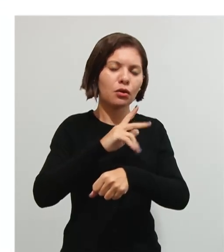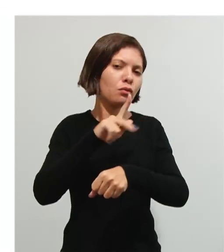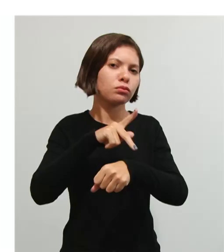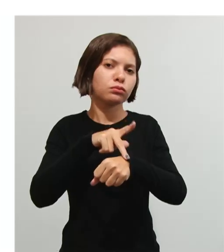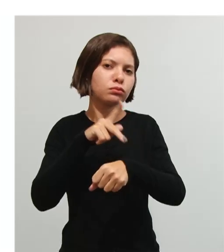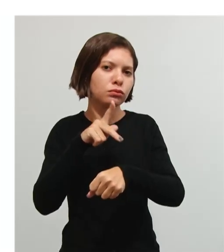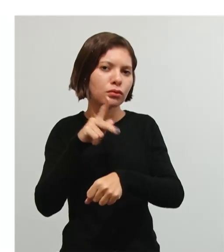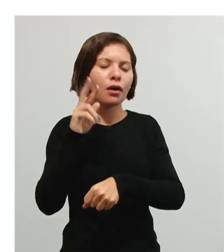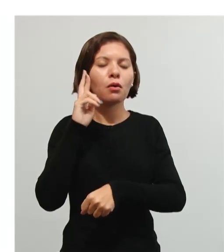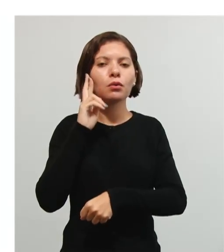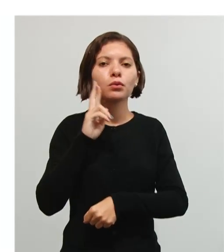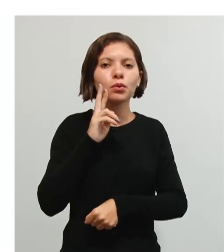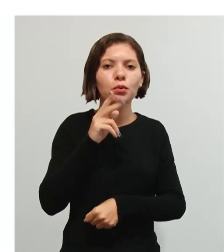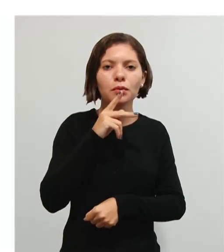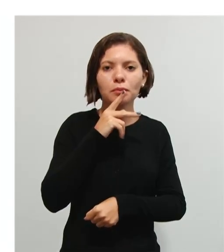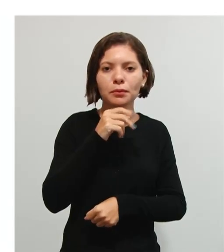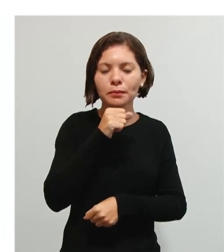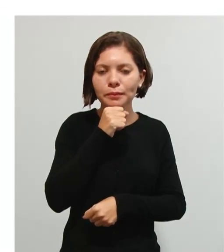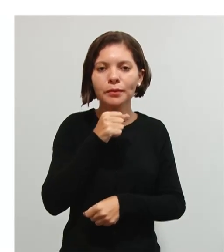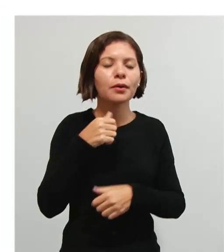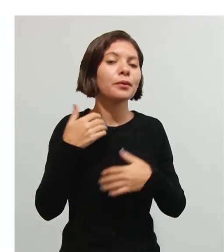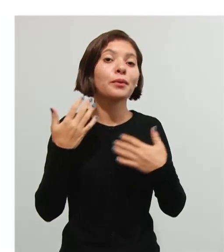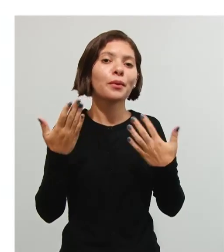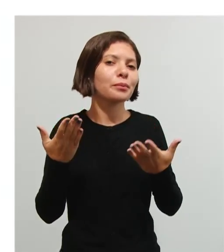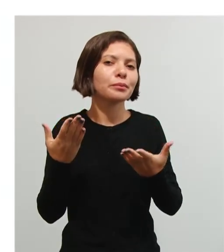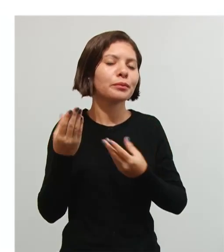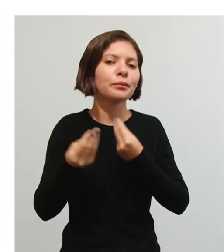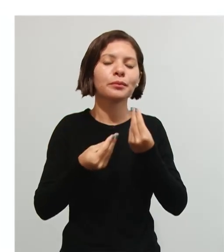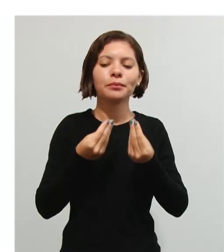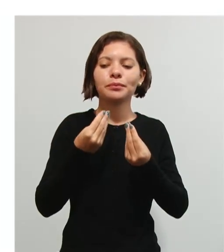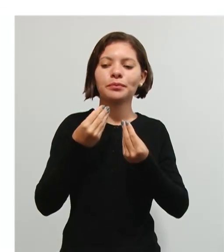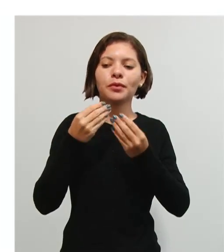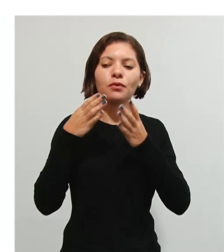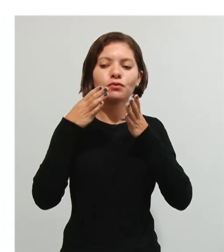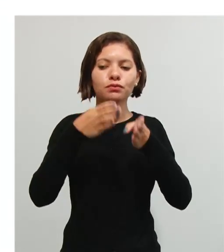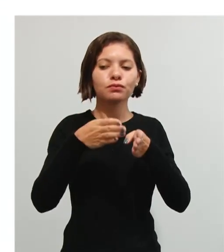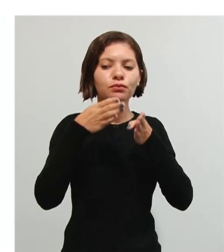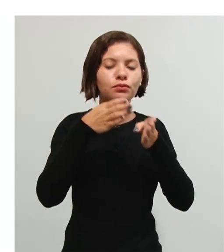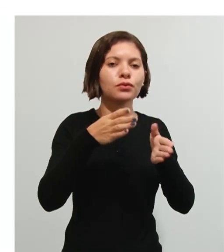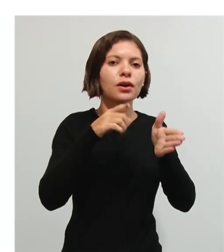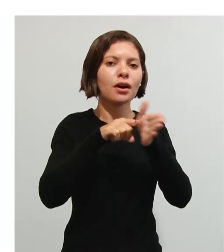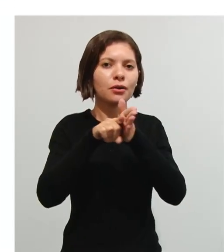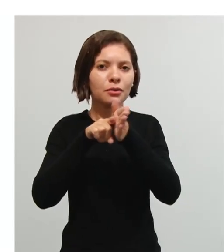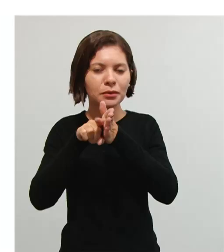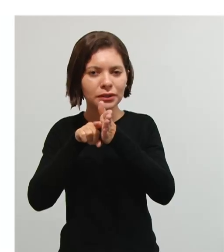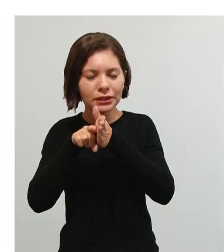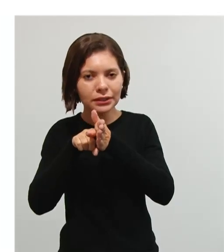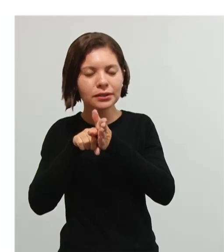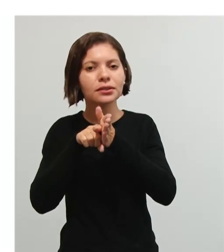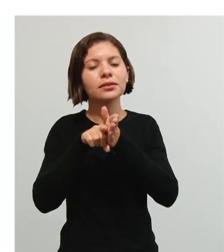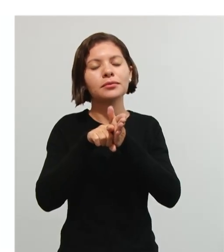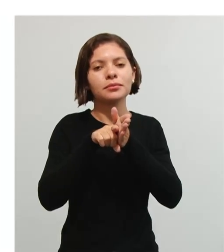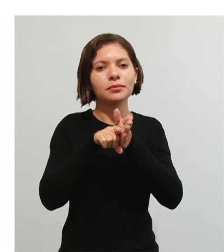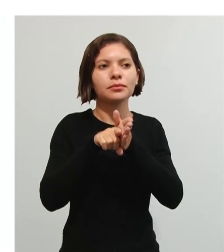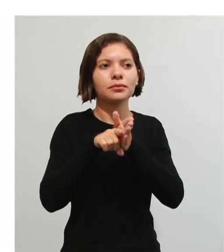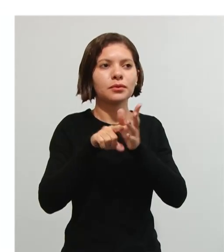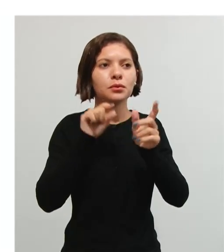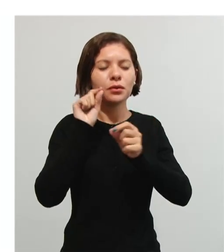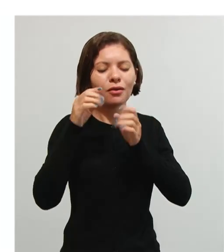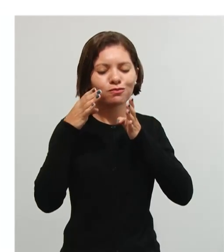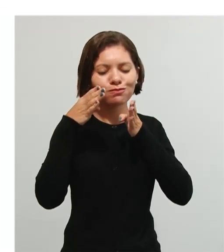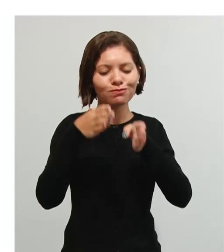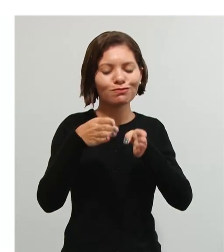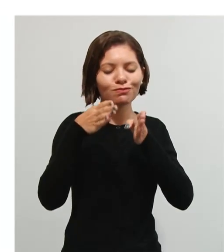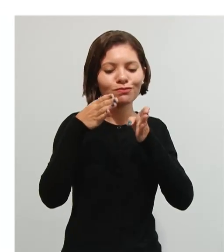em Rondônia. Então, eu vou focando a minha pesquisa, né? Eu vou restringindo, eu vou dando mais ênfase